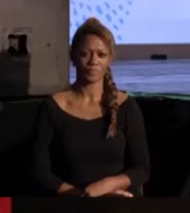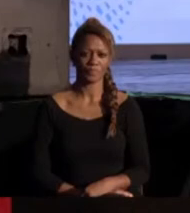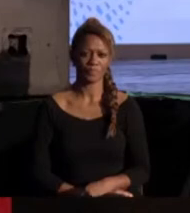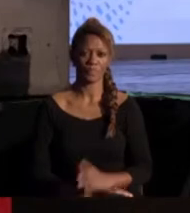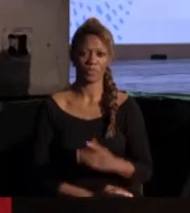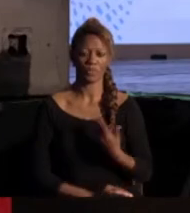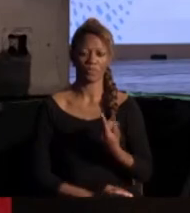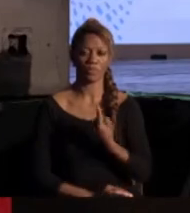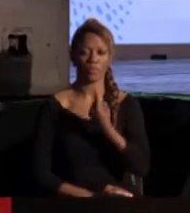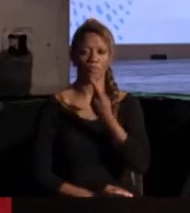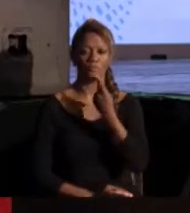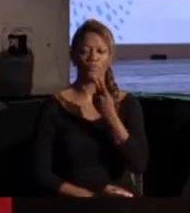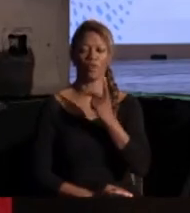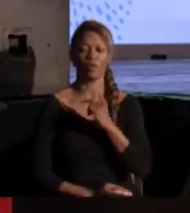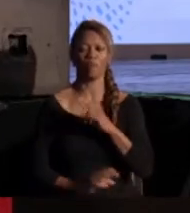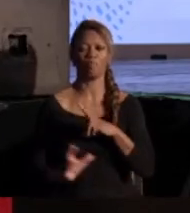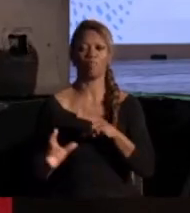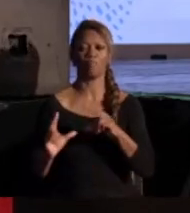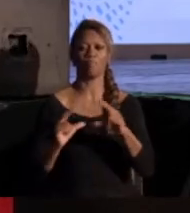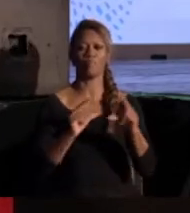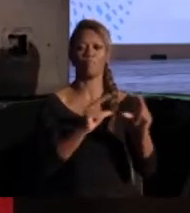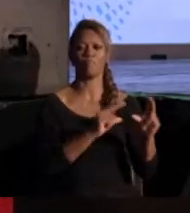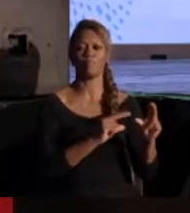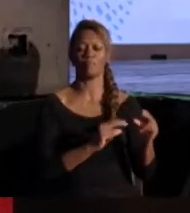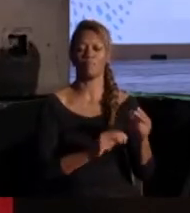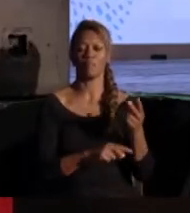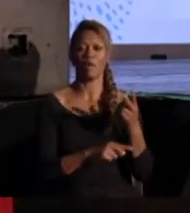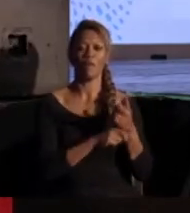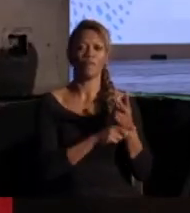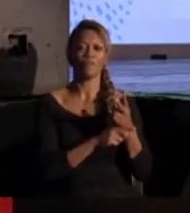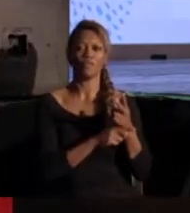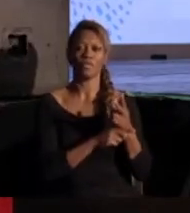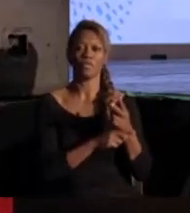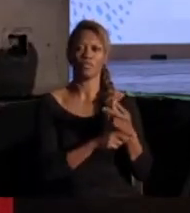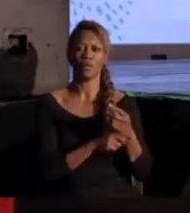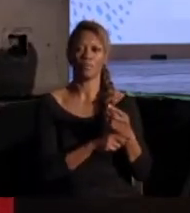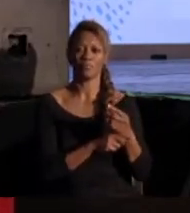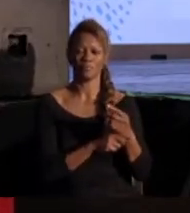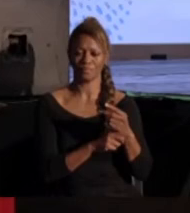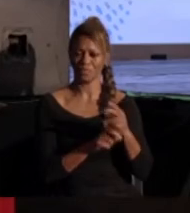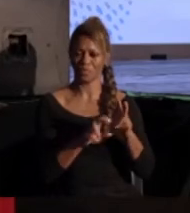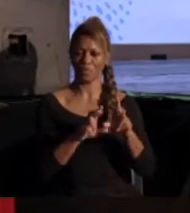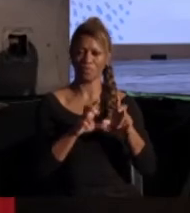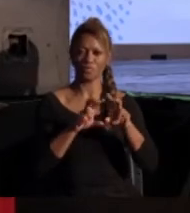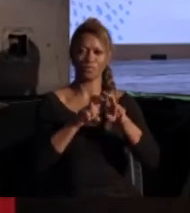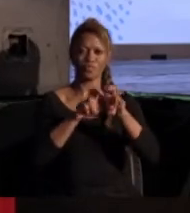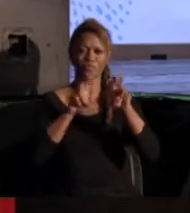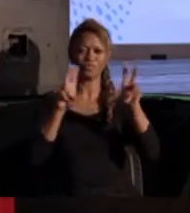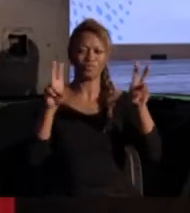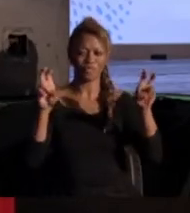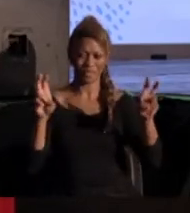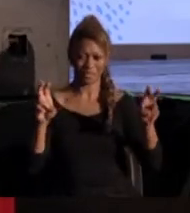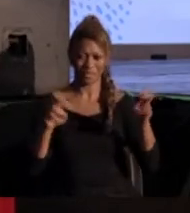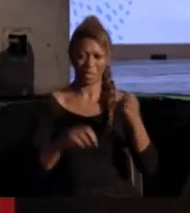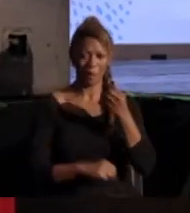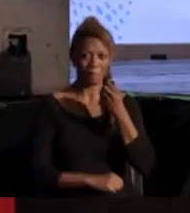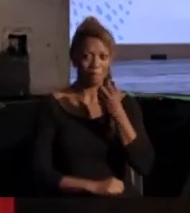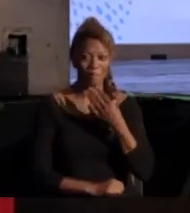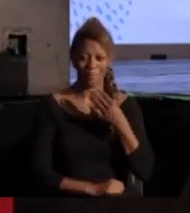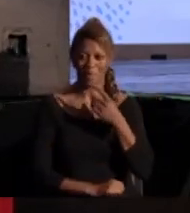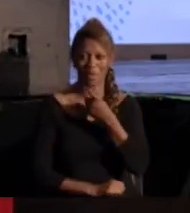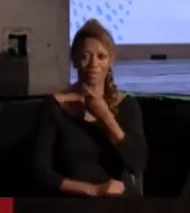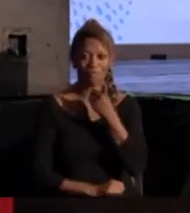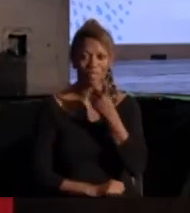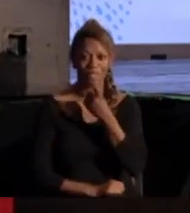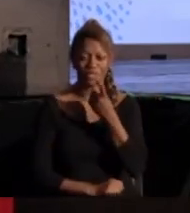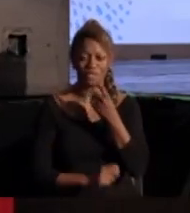Como na nossa conversa para a elaboração da live, eu anotei uma frase que o senhor falou, que a boca saudável é aquela que tem liberdade,